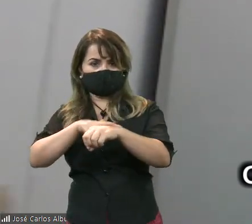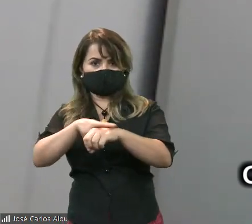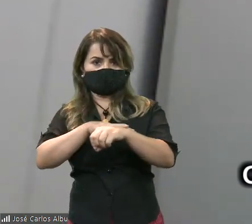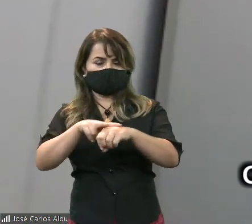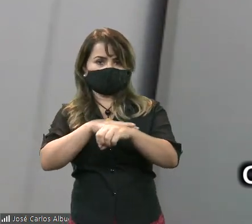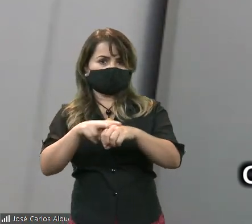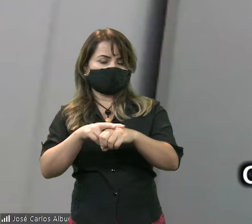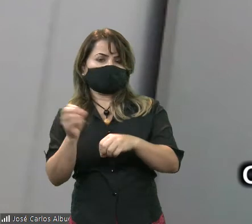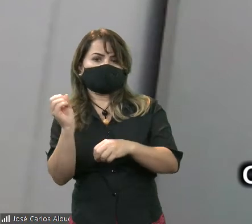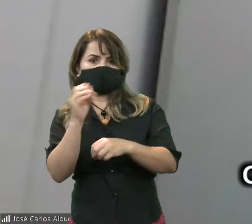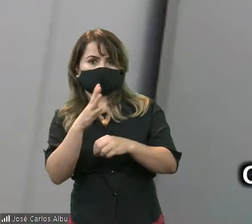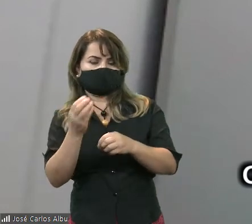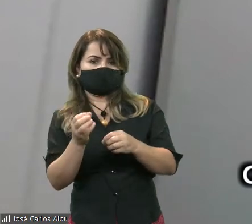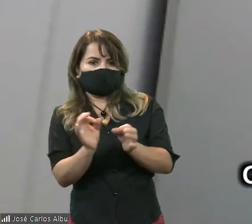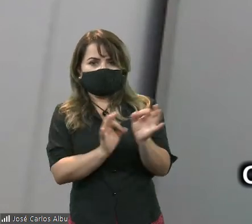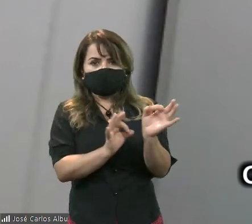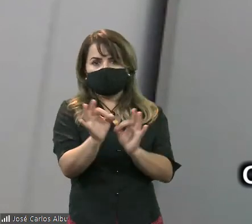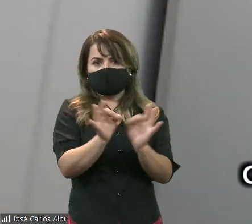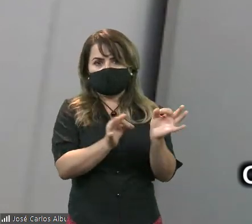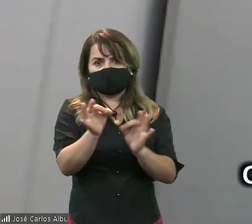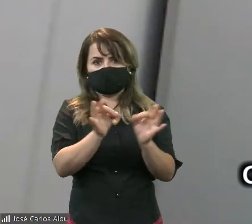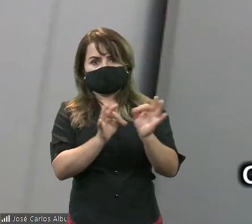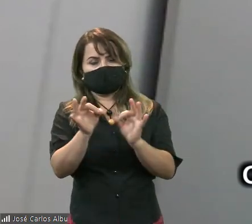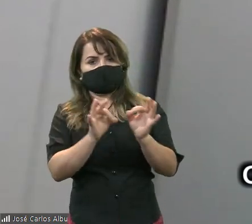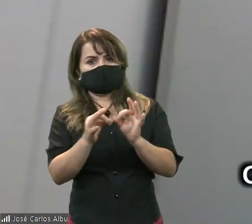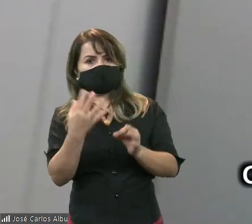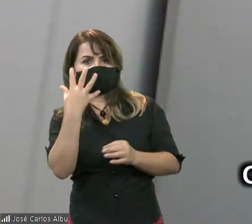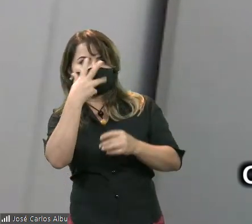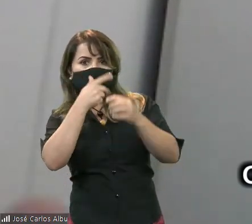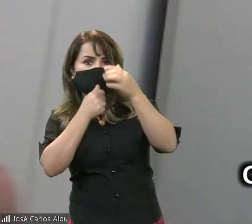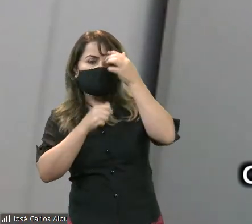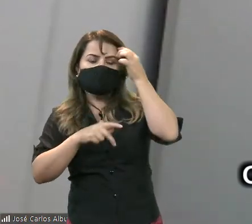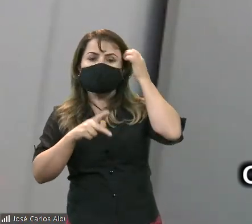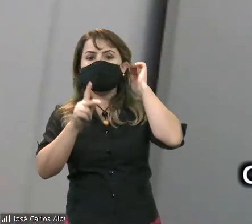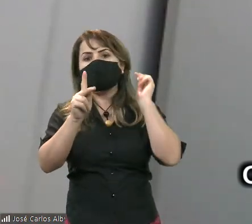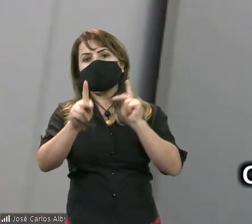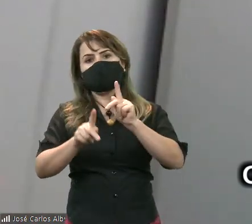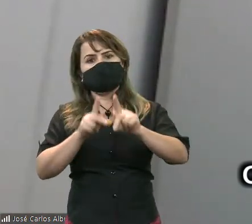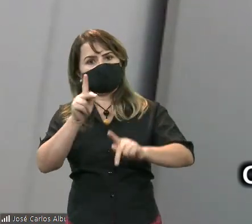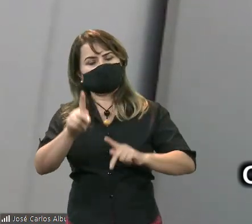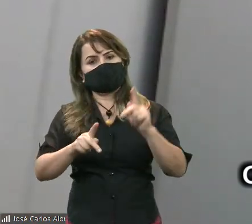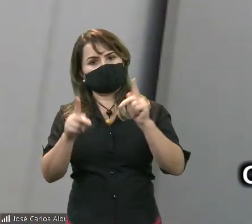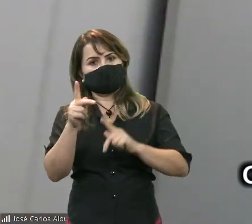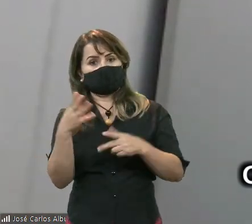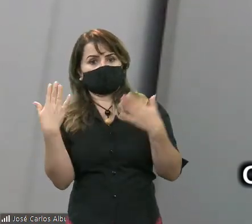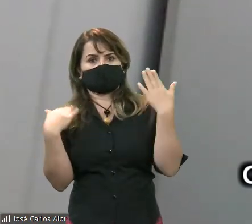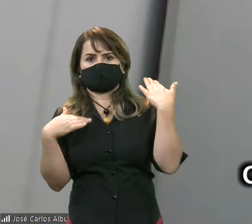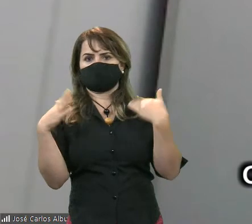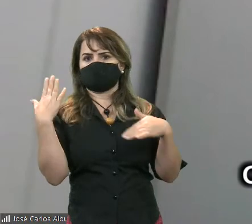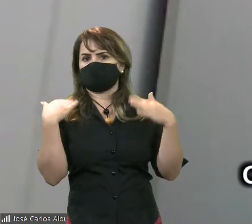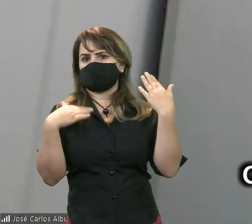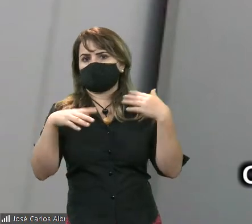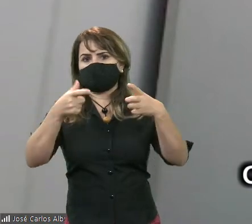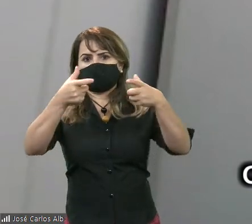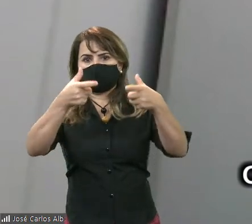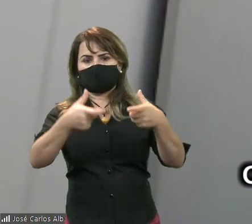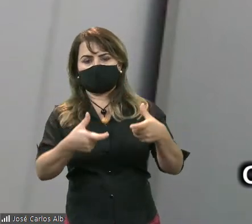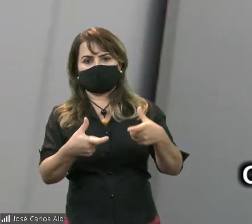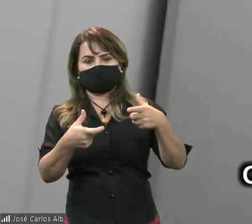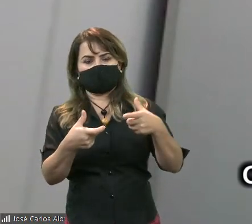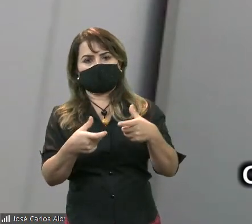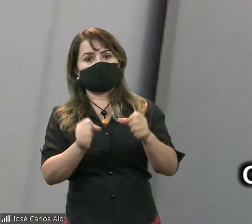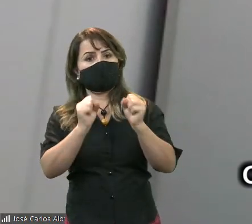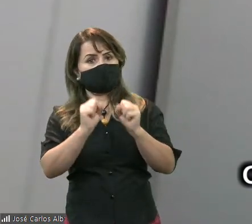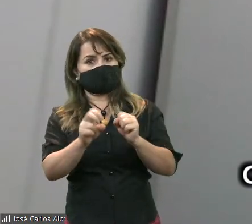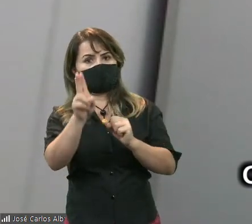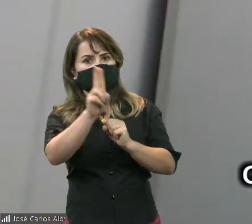aí áreas com planejamentos, né, que as pessoas possam estar fazendo os seus passeios, pode estar utilizando para passeio